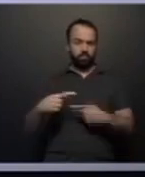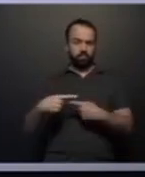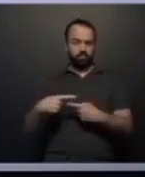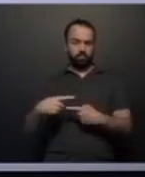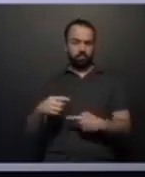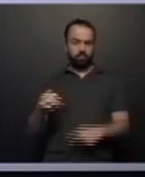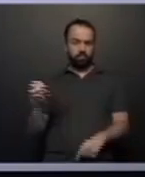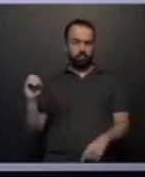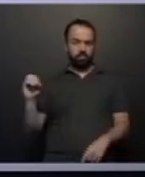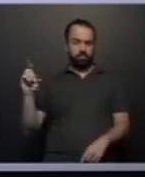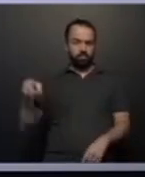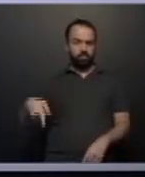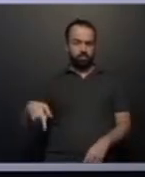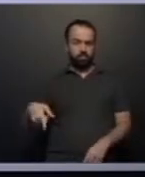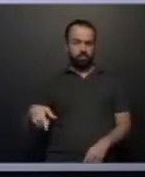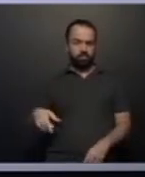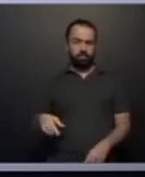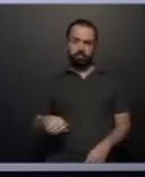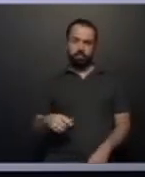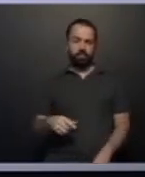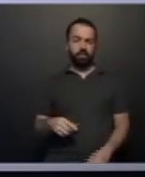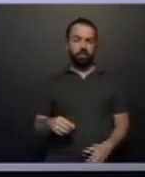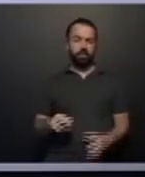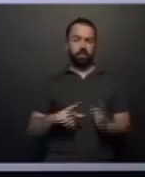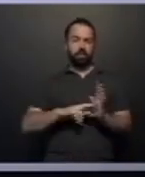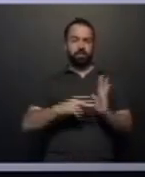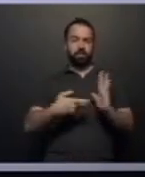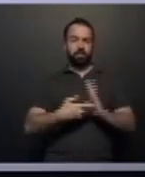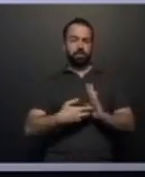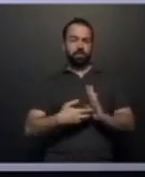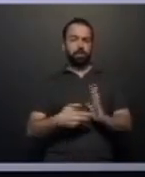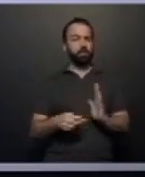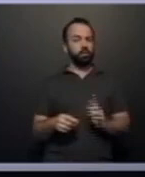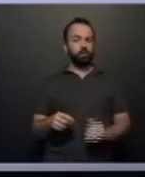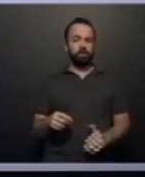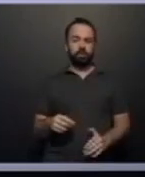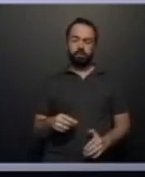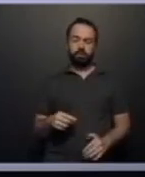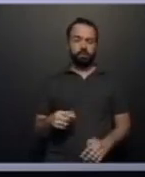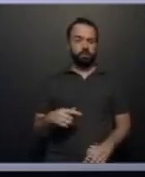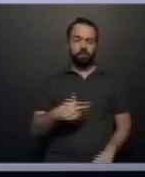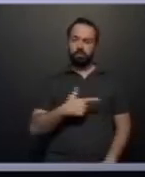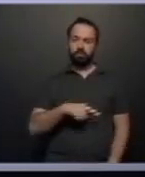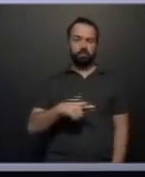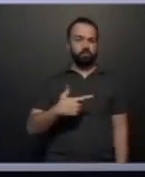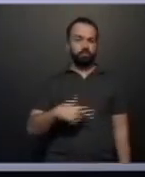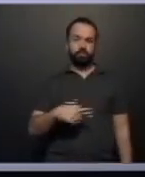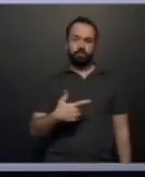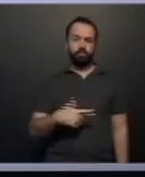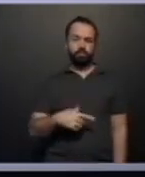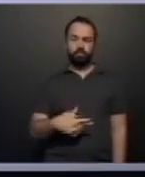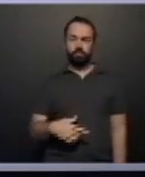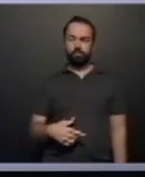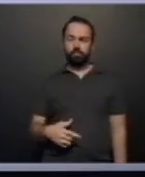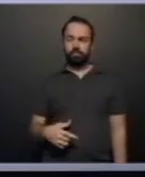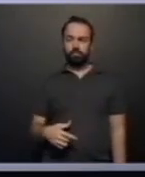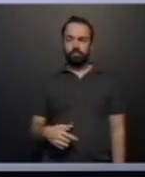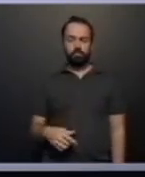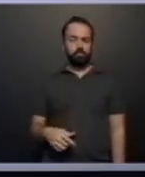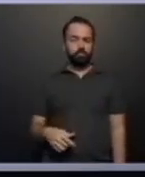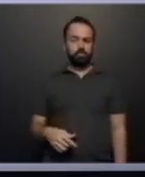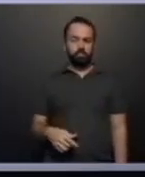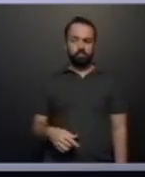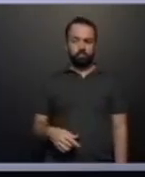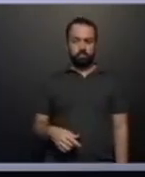existem elementos, não existem números naturais menores que 0. Eu poderia também escrever, ao invés de colocar